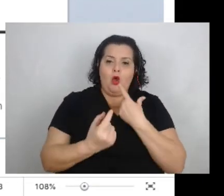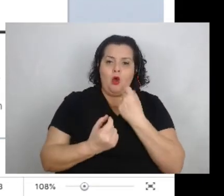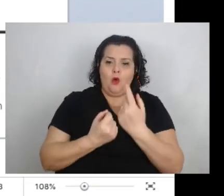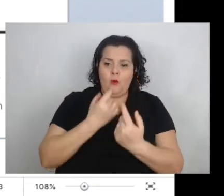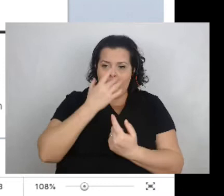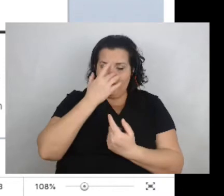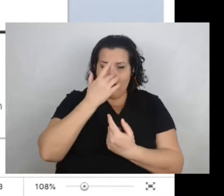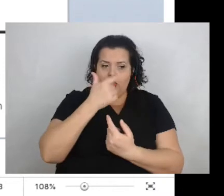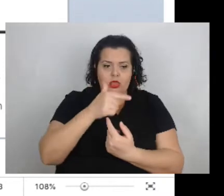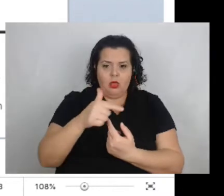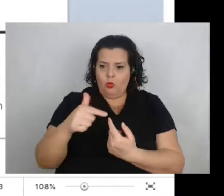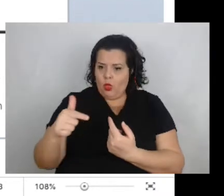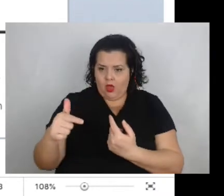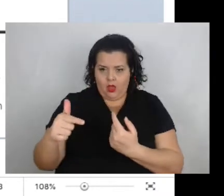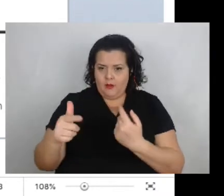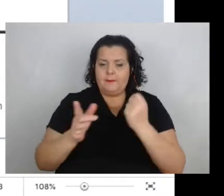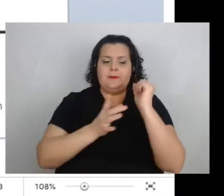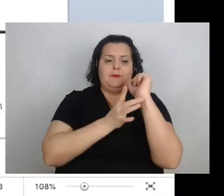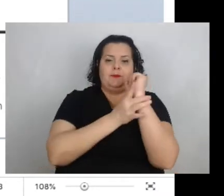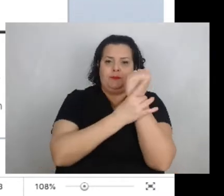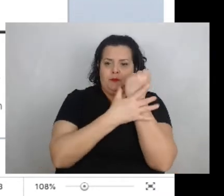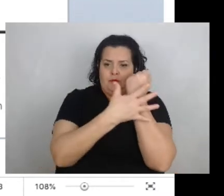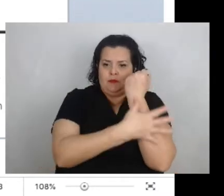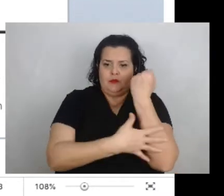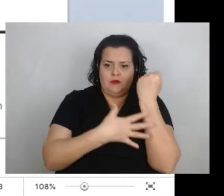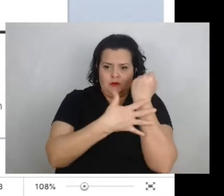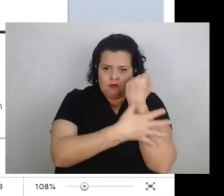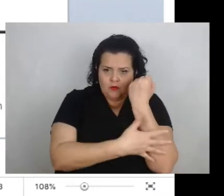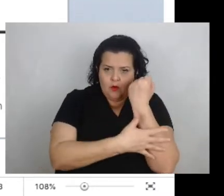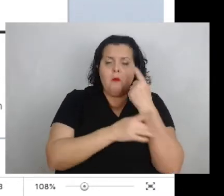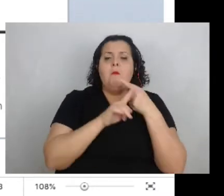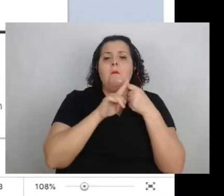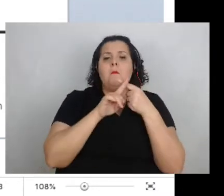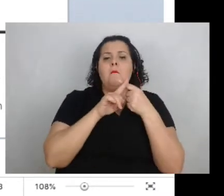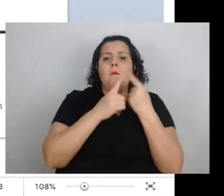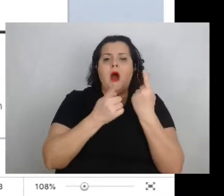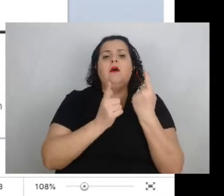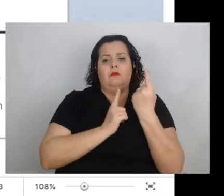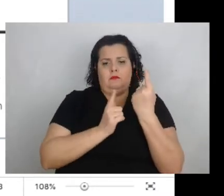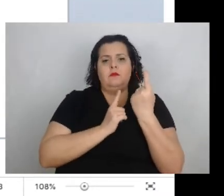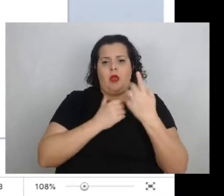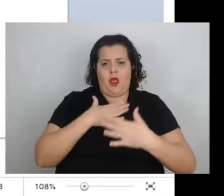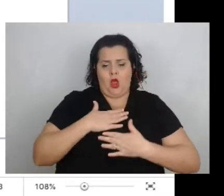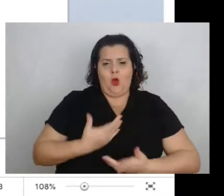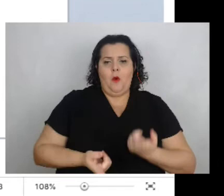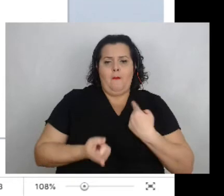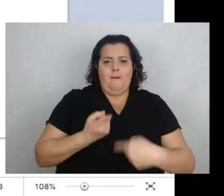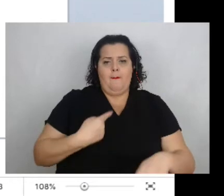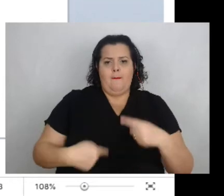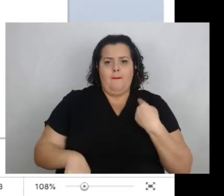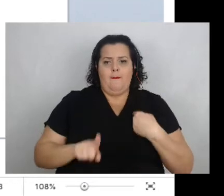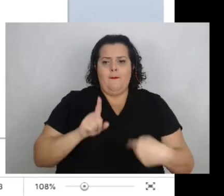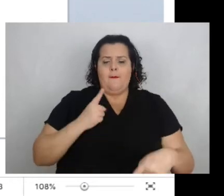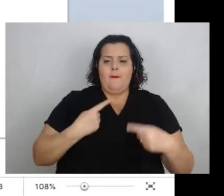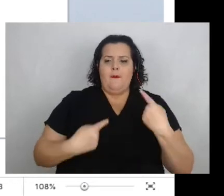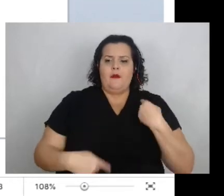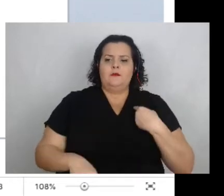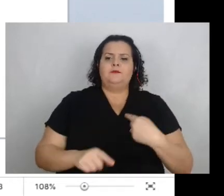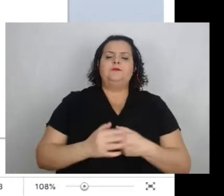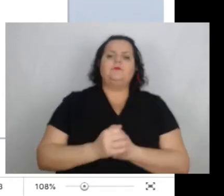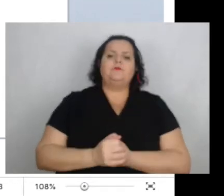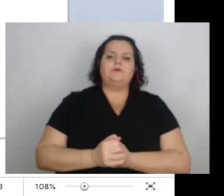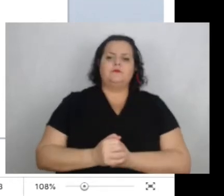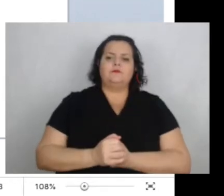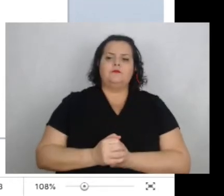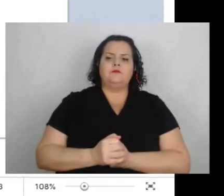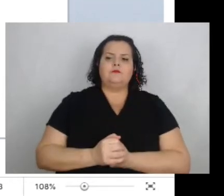terem tido a infecção, eles têm uma resposta imunicelular interessante. E, claro, é importante a